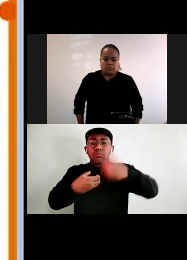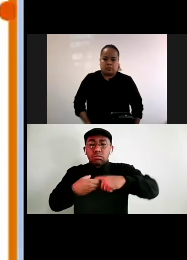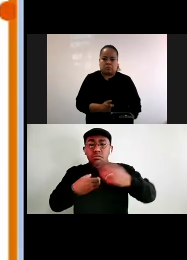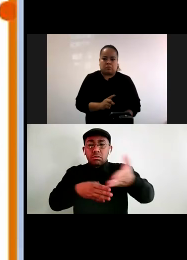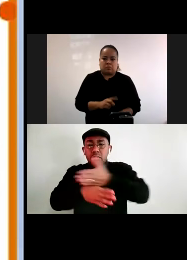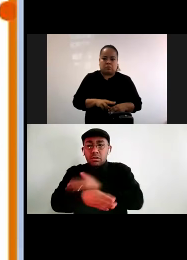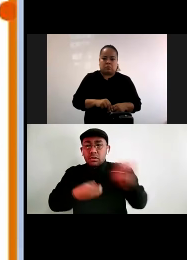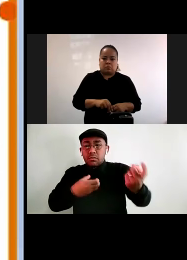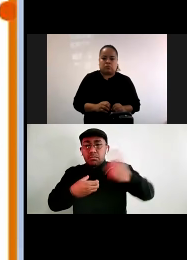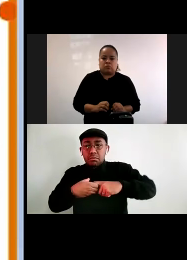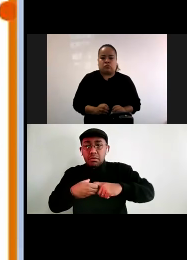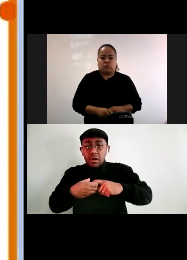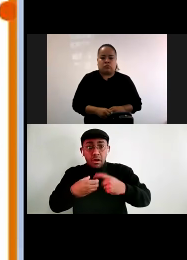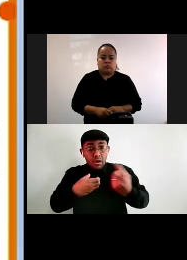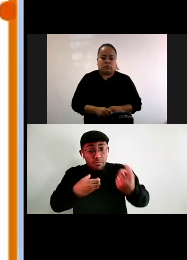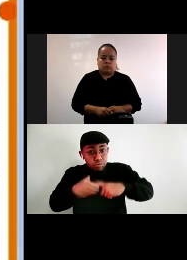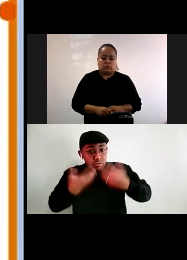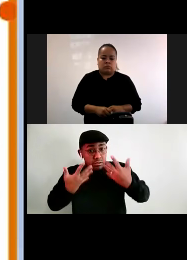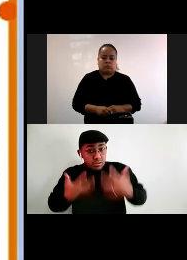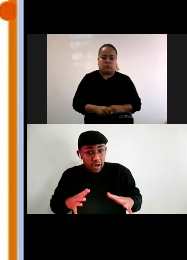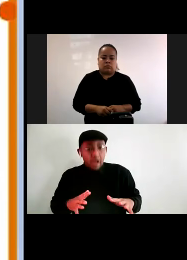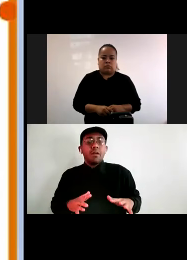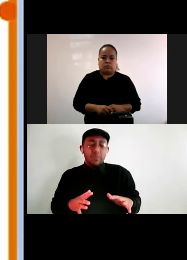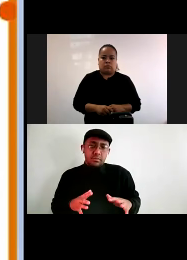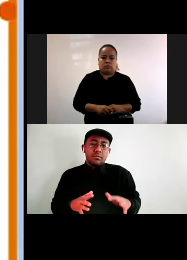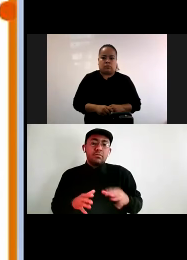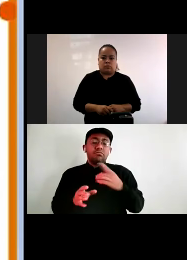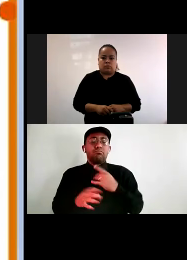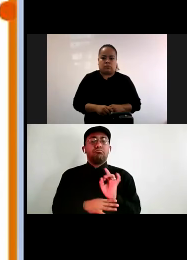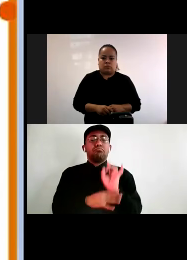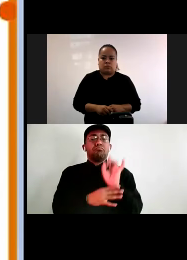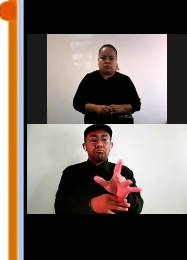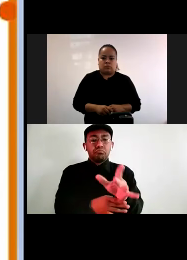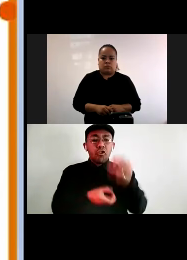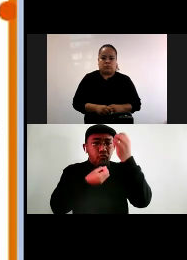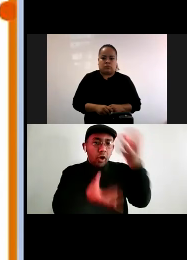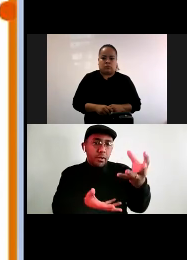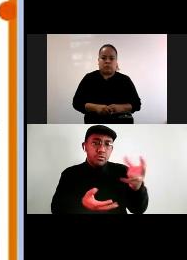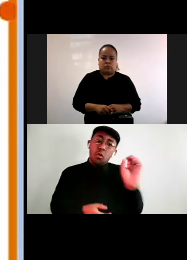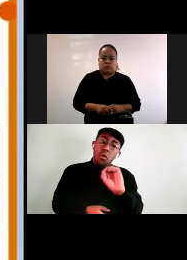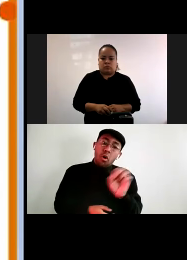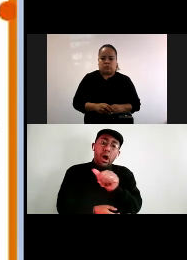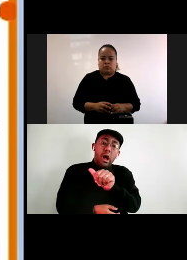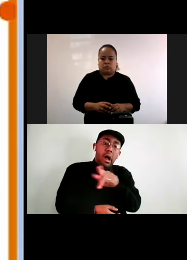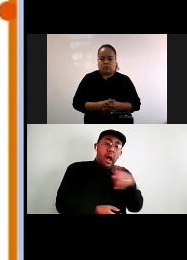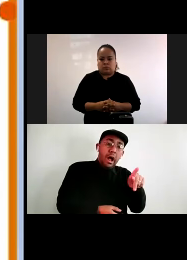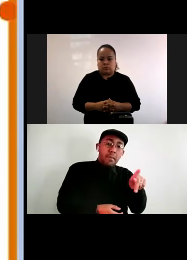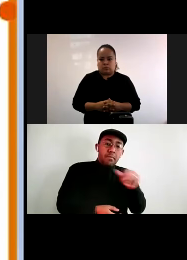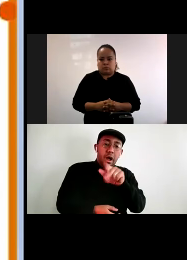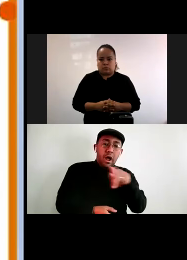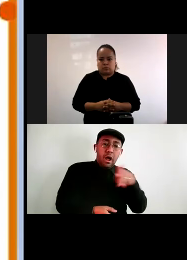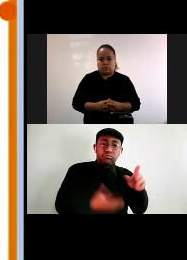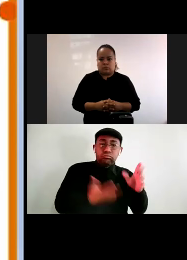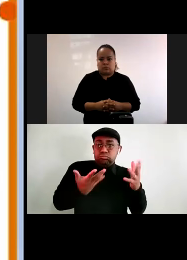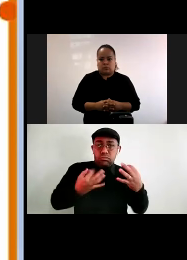compartilhar informações, também nas páginas web, nas redes sociais, e muitas vezes, muitos eventos têm aplicações que podemos